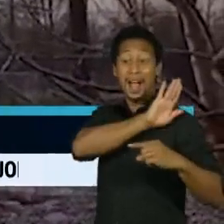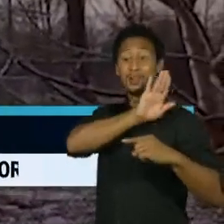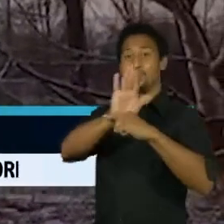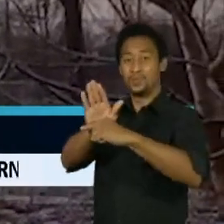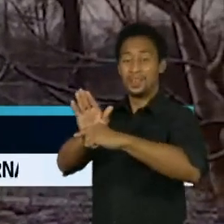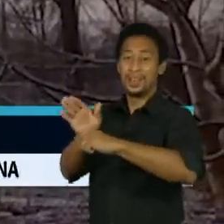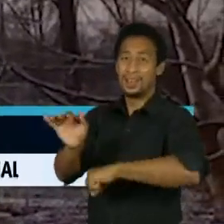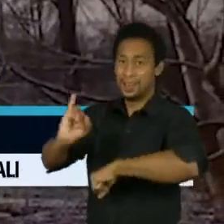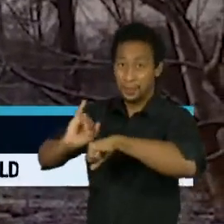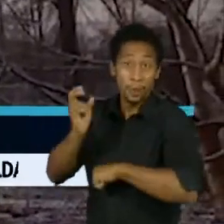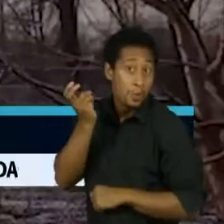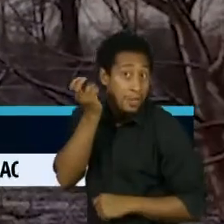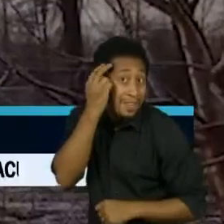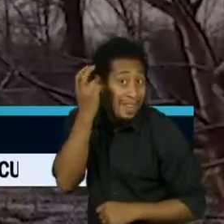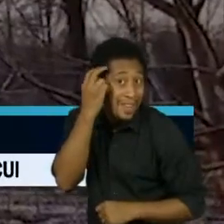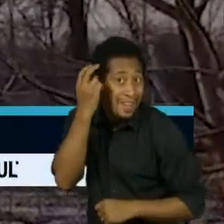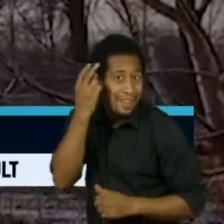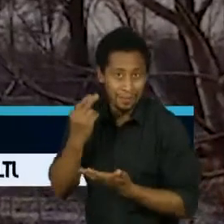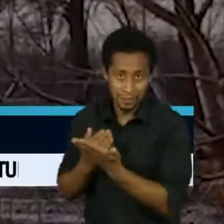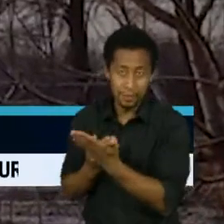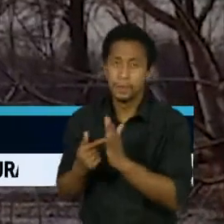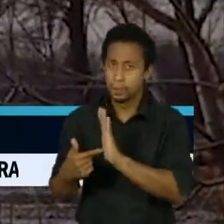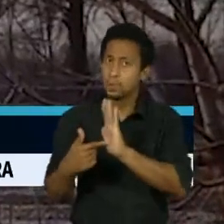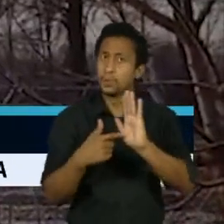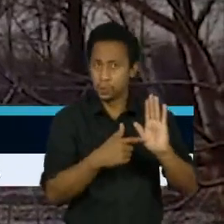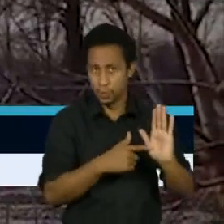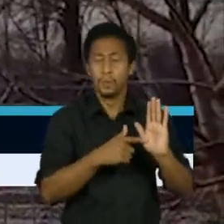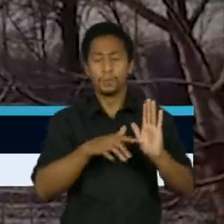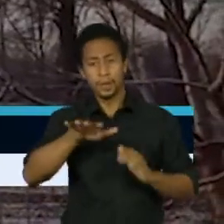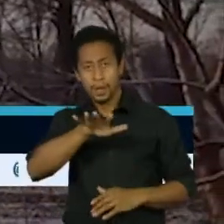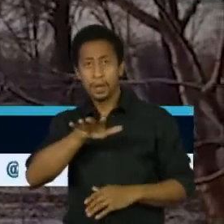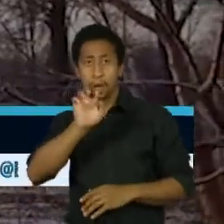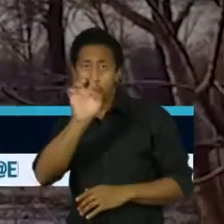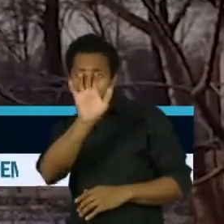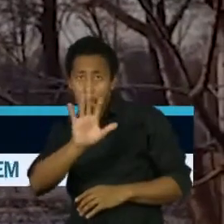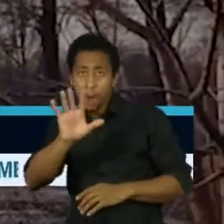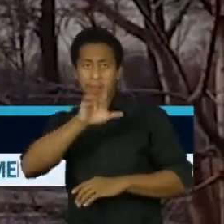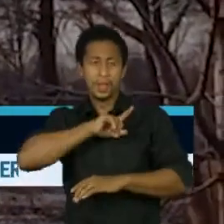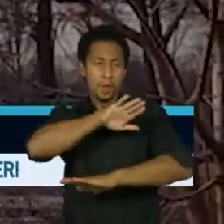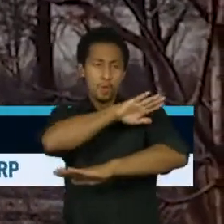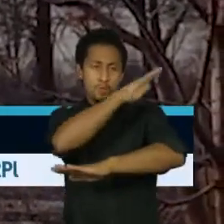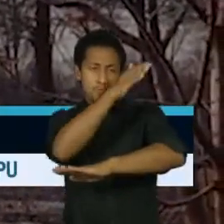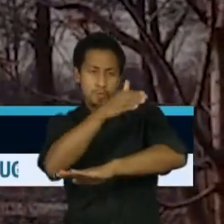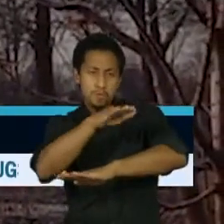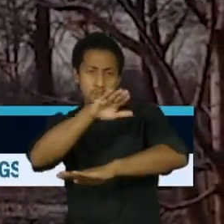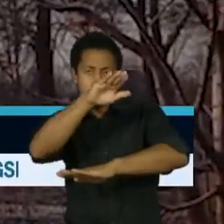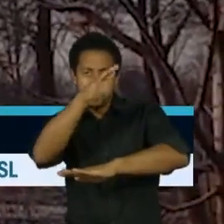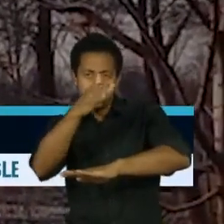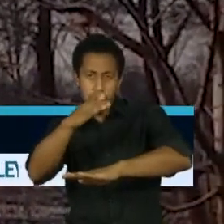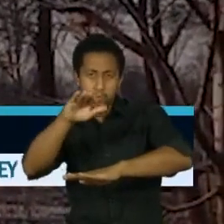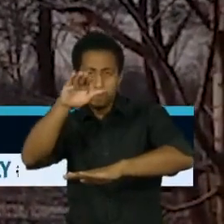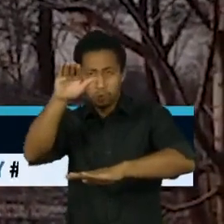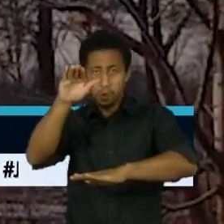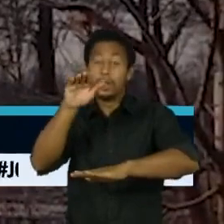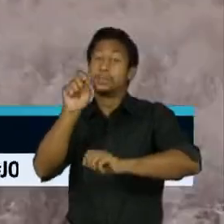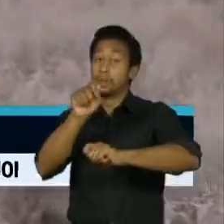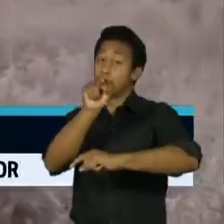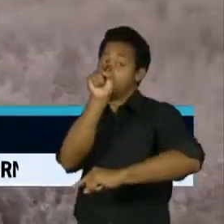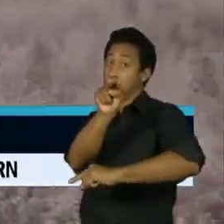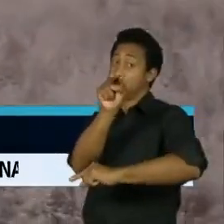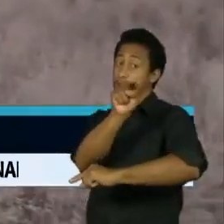oposto, entre a Ucrânia e os países do meio-leste europeu, o terreno é montanhoso, o que garante uma espécie de barreira de